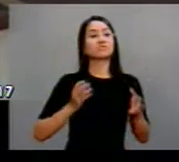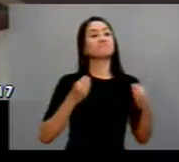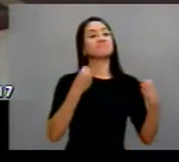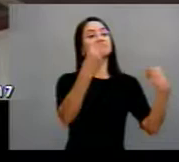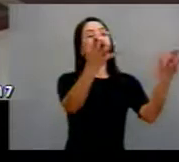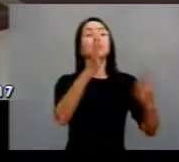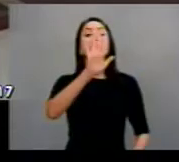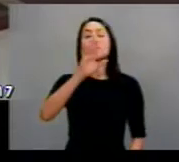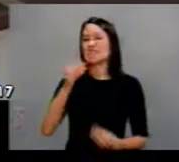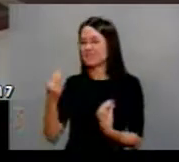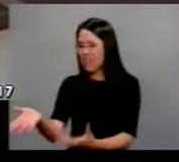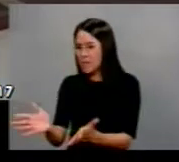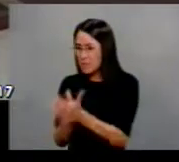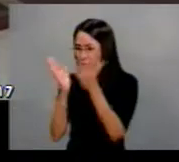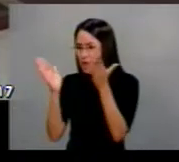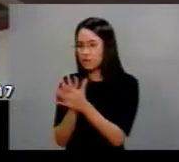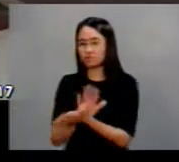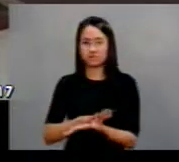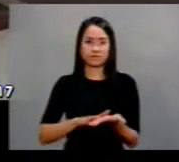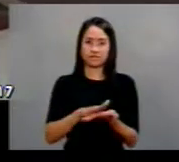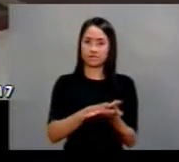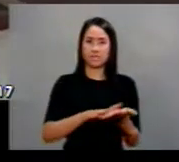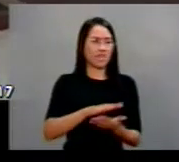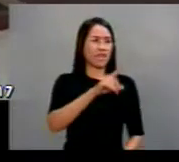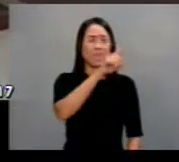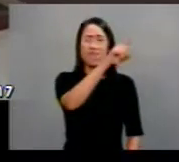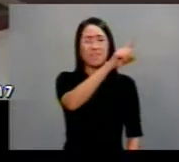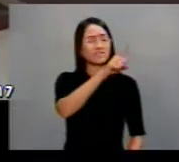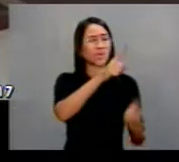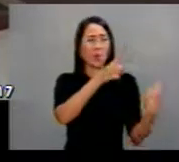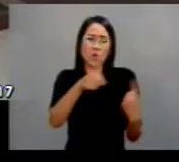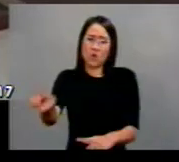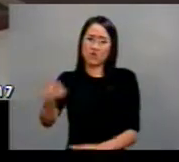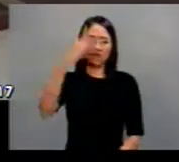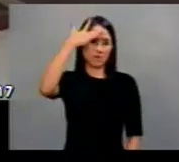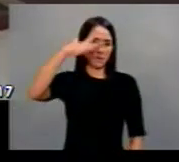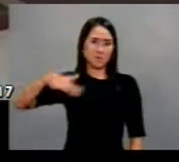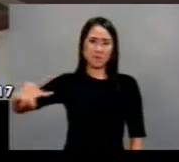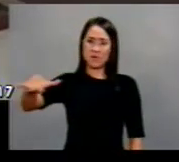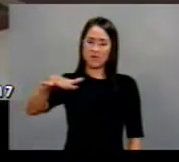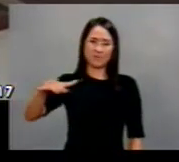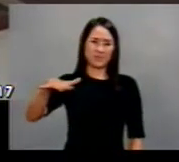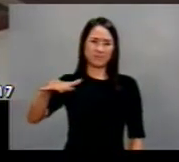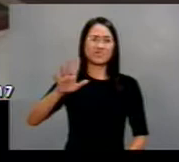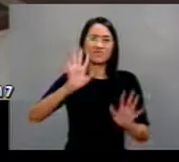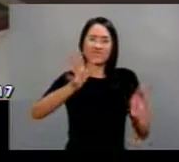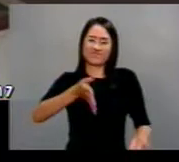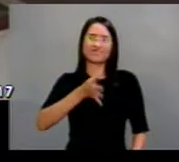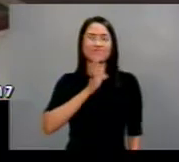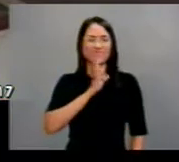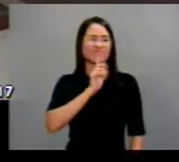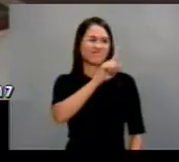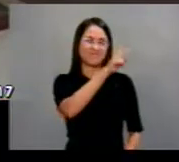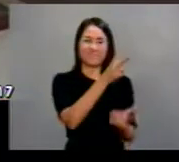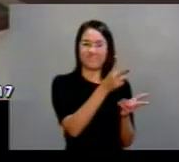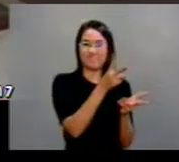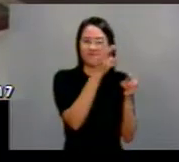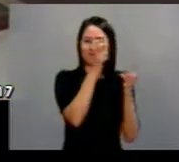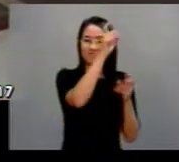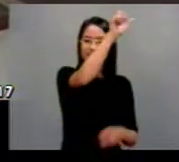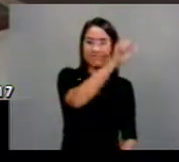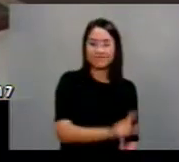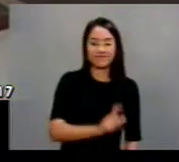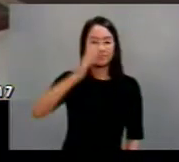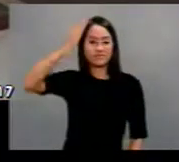povo. Está absolutamente nítido o caráter antipopular,